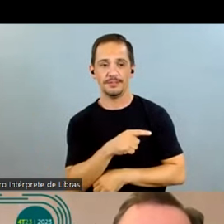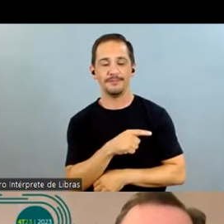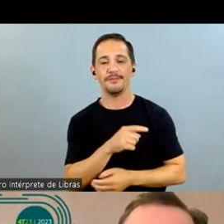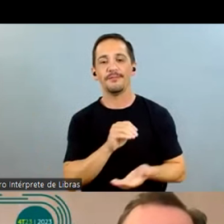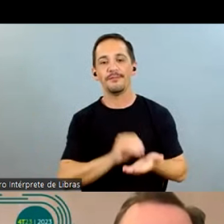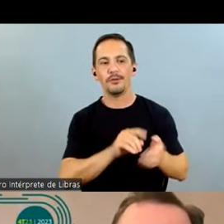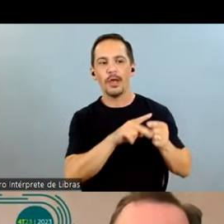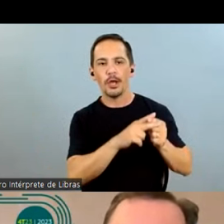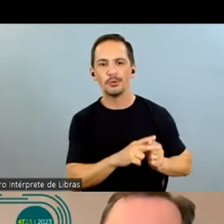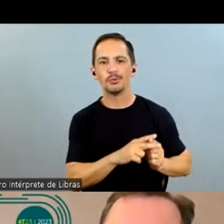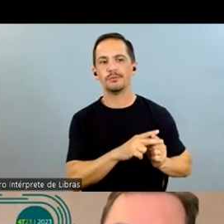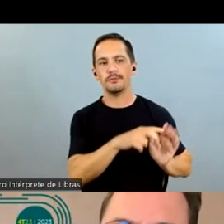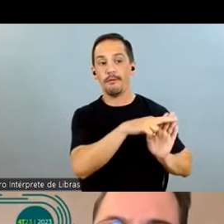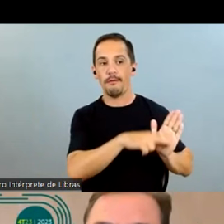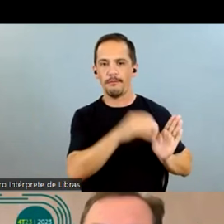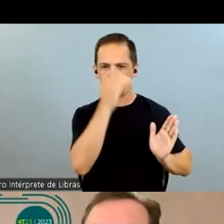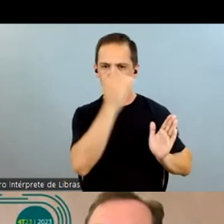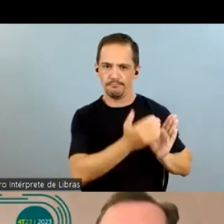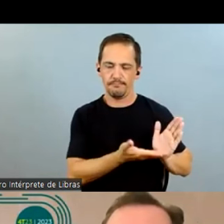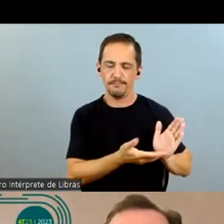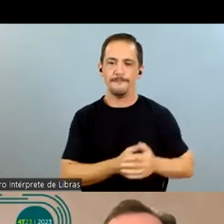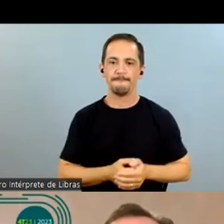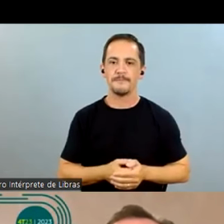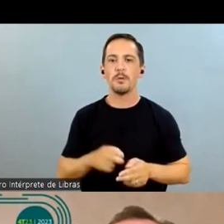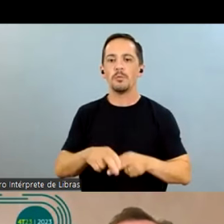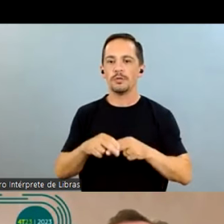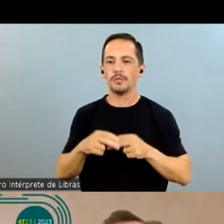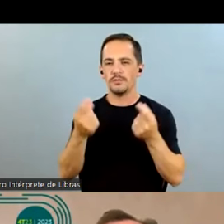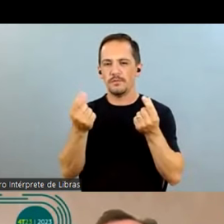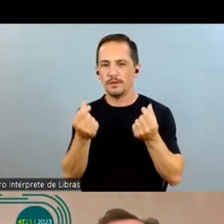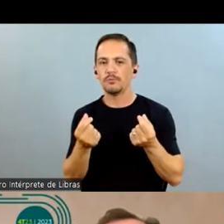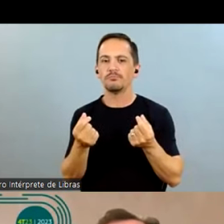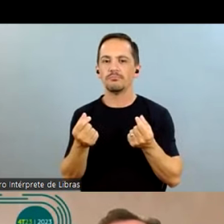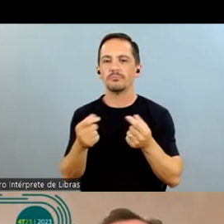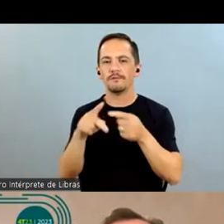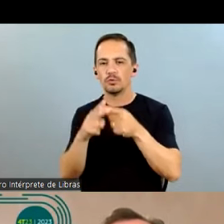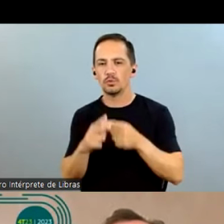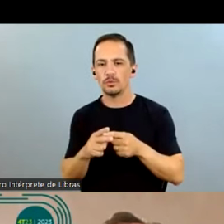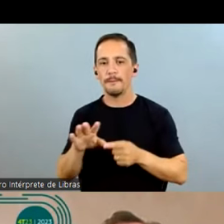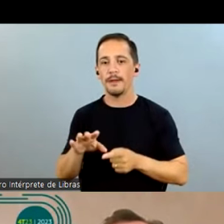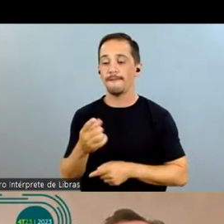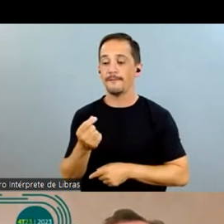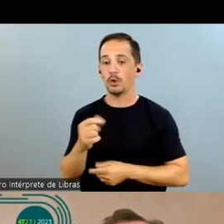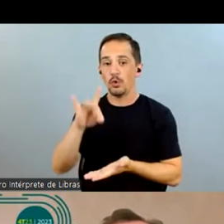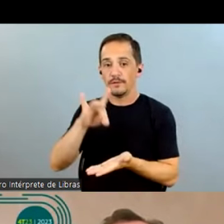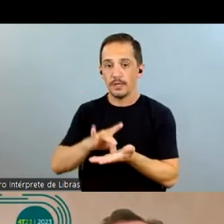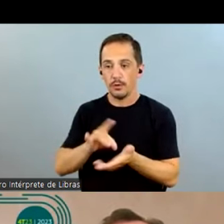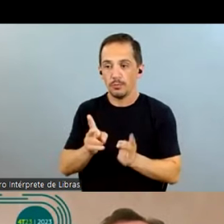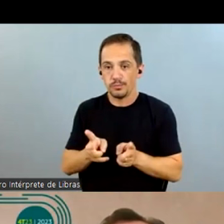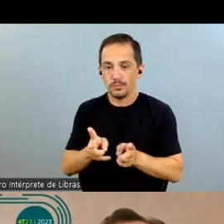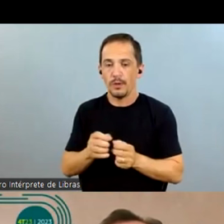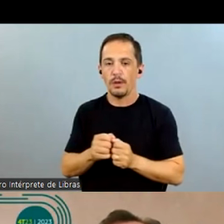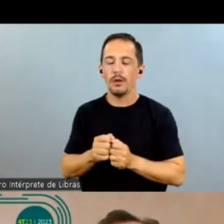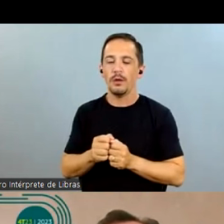isso Acabou influenciando os preços esse conjunto de variáveis mas os preços nominais eles não tiveram tiveram nós fizemos